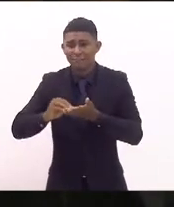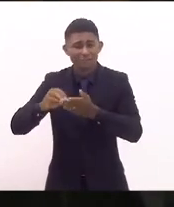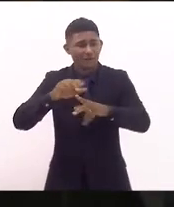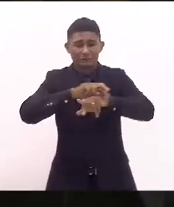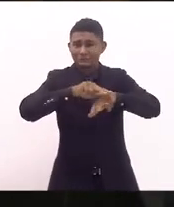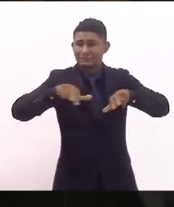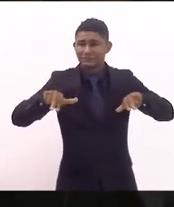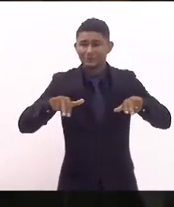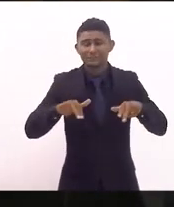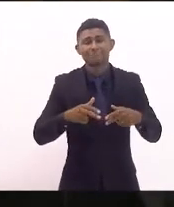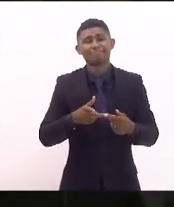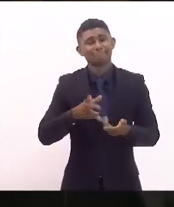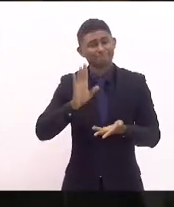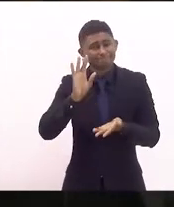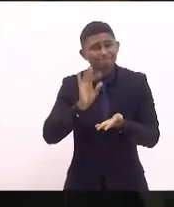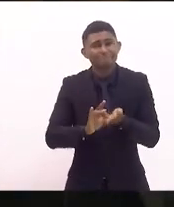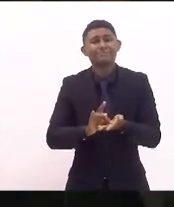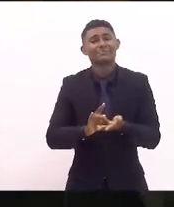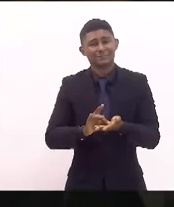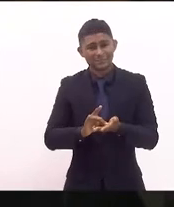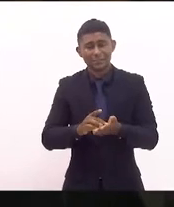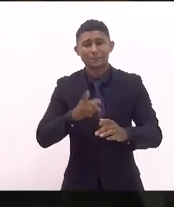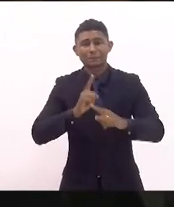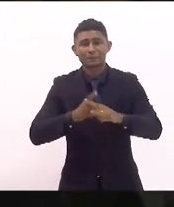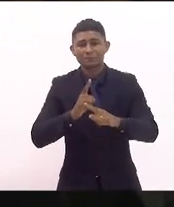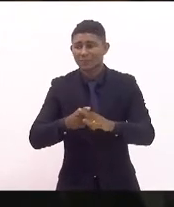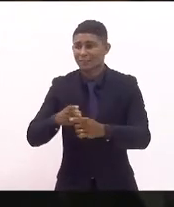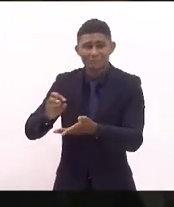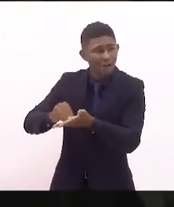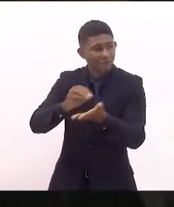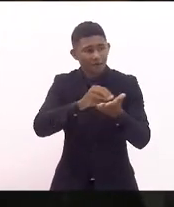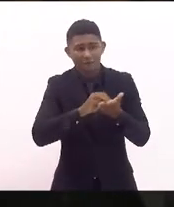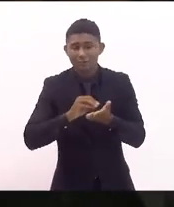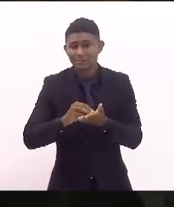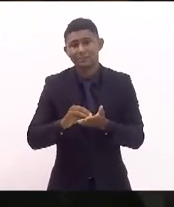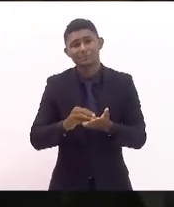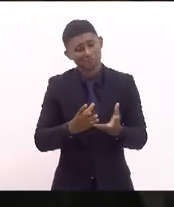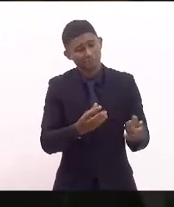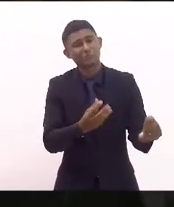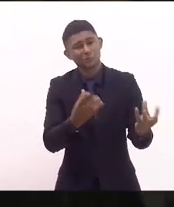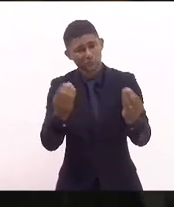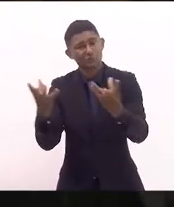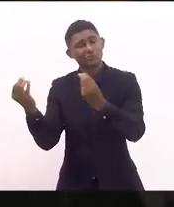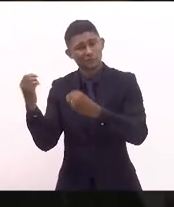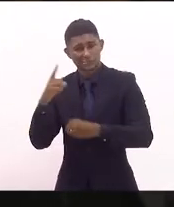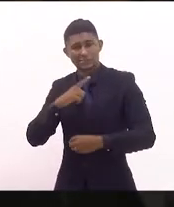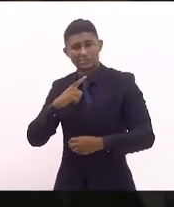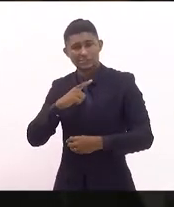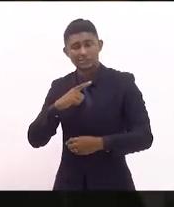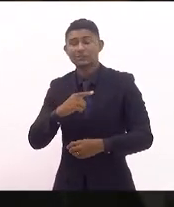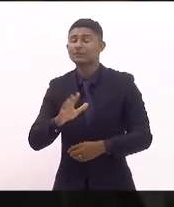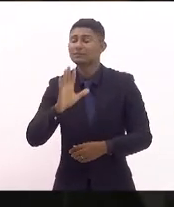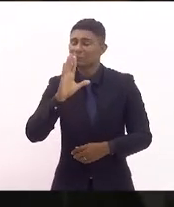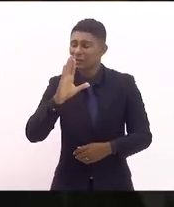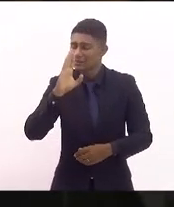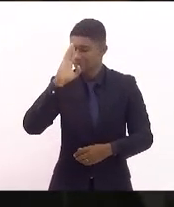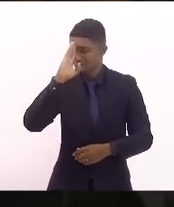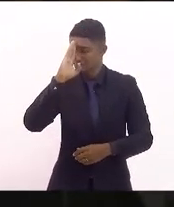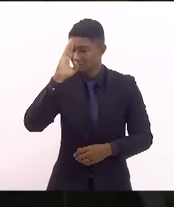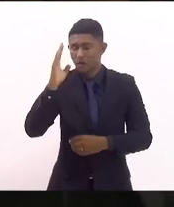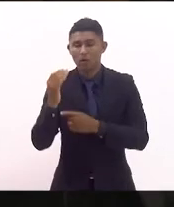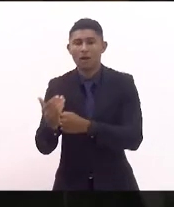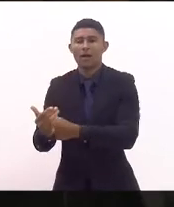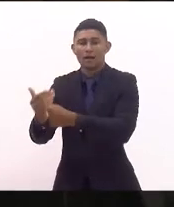negativo, as faltas e as ausências foram muitas. No entanto, a minha maior compensação e